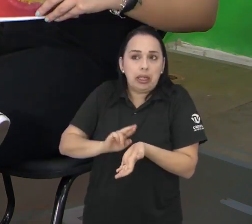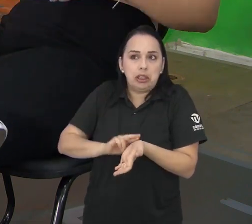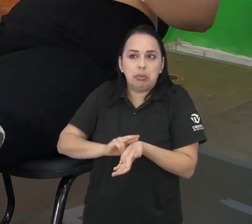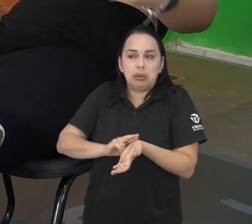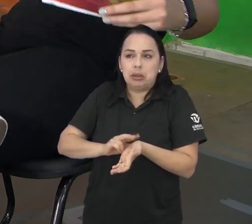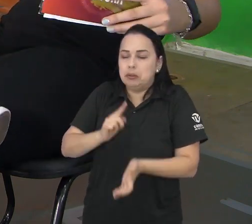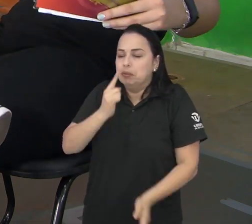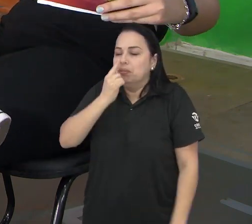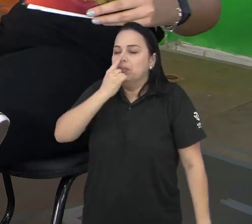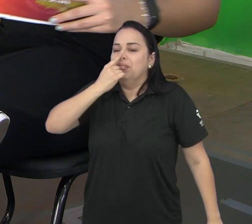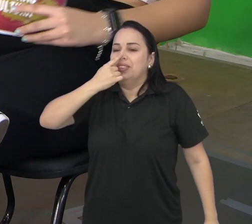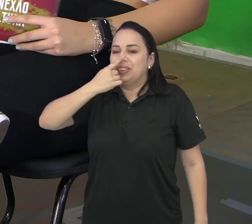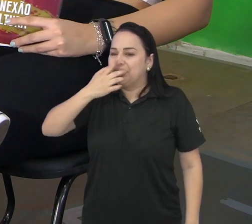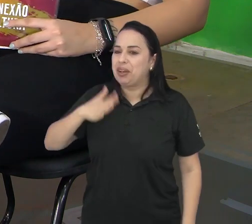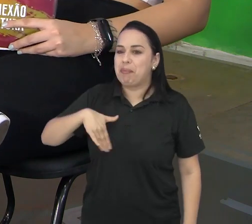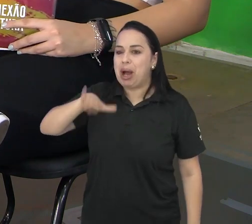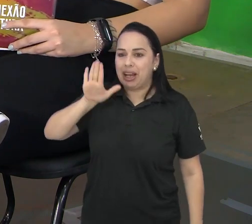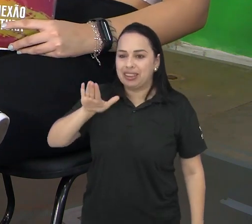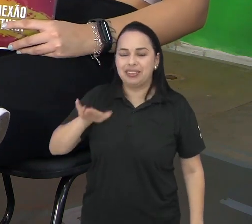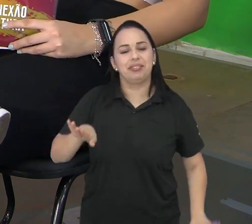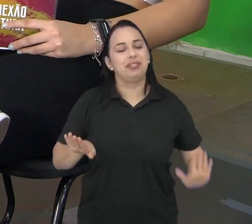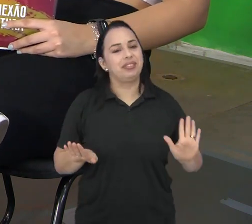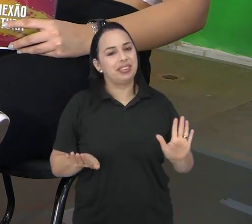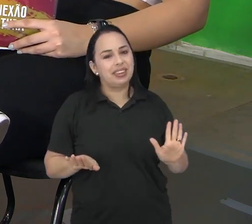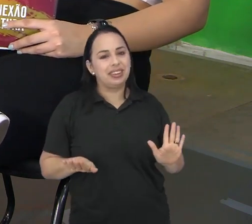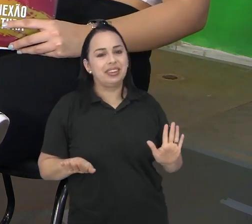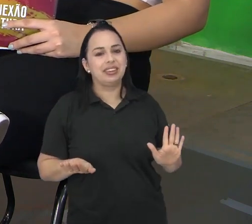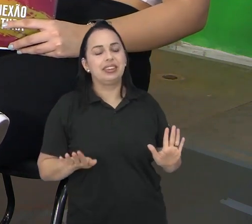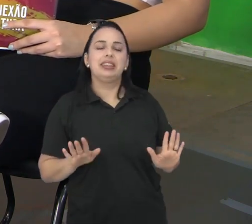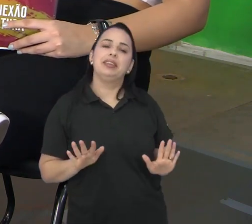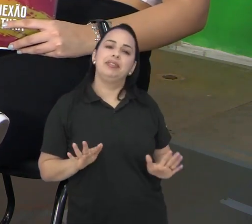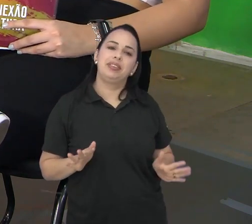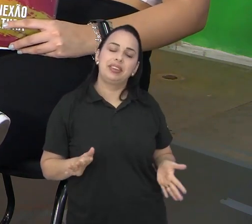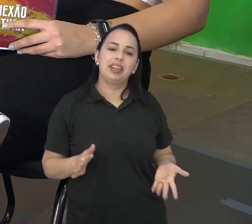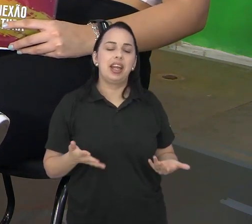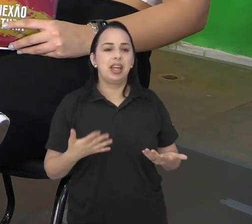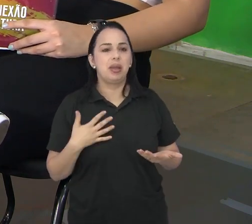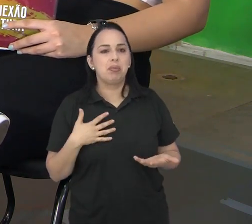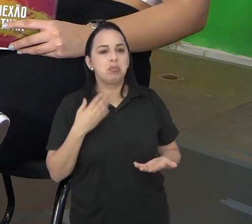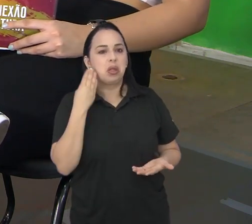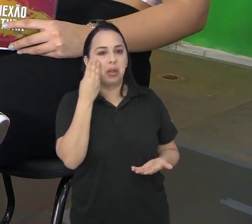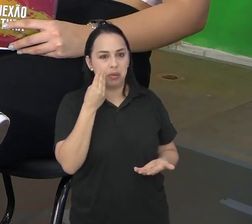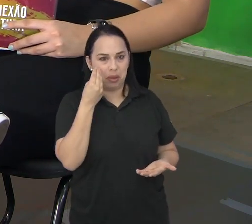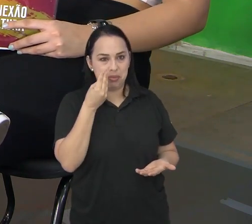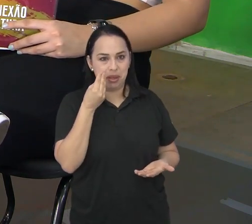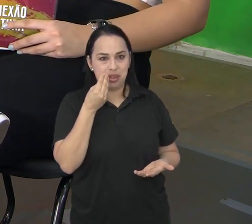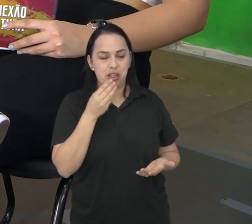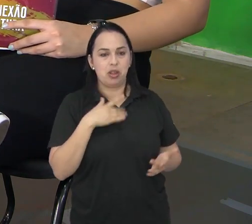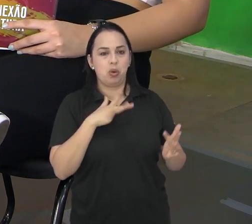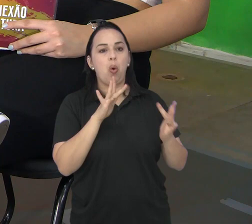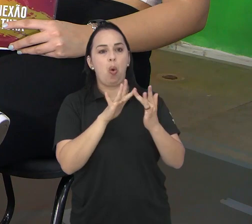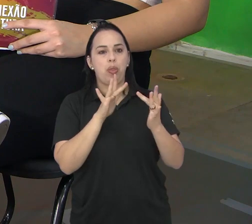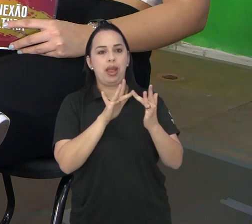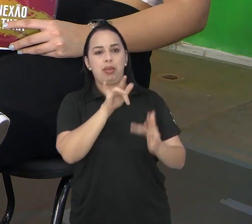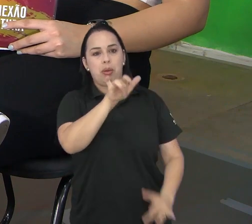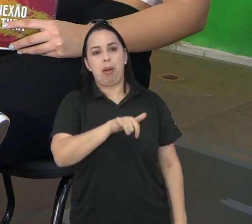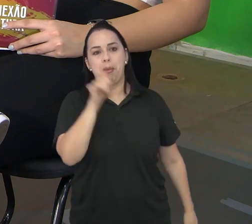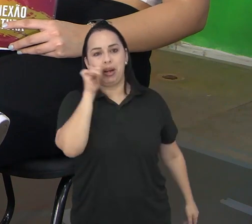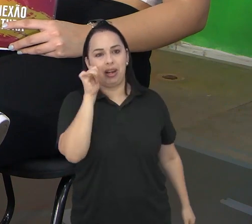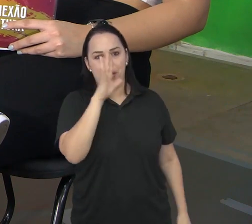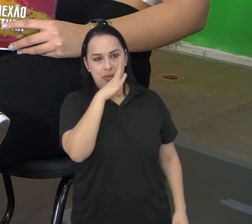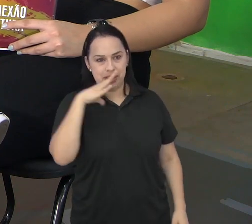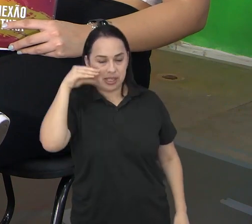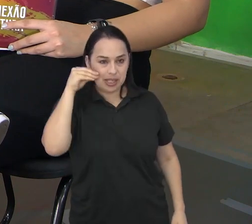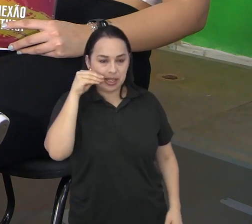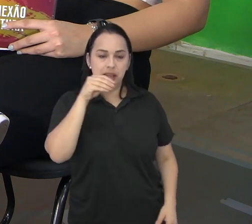que te encantou mais? Eu acho que aí como eu convivi muito com uma cantora moçambicana,